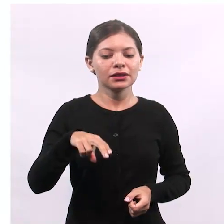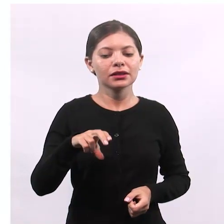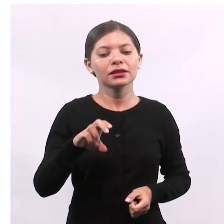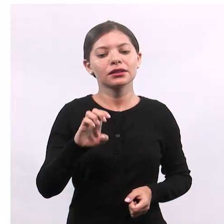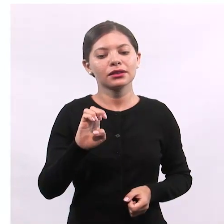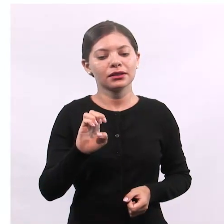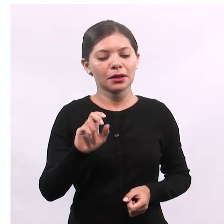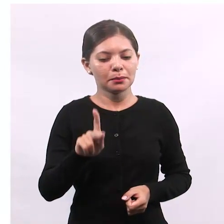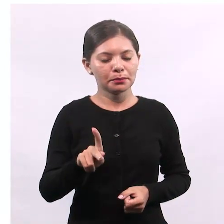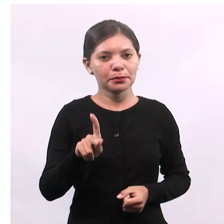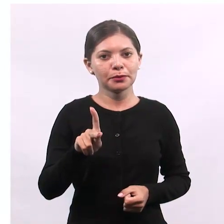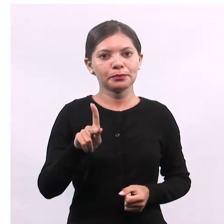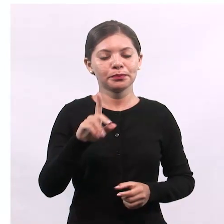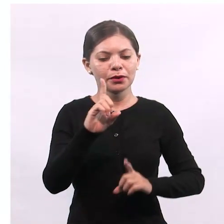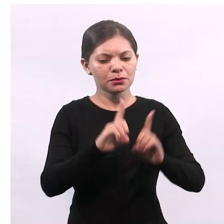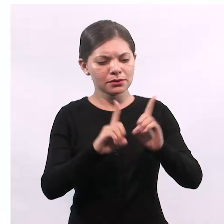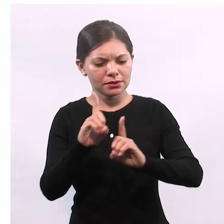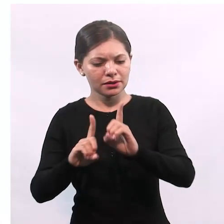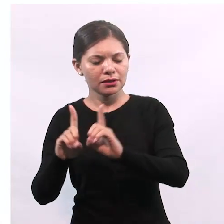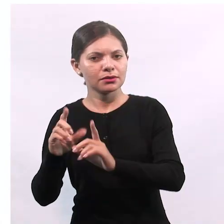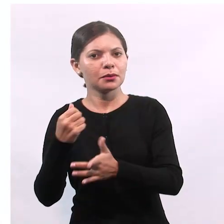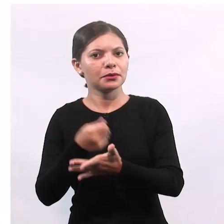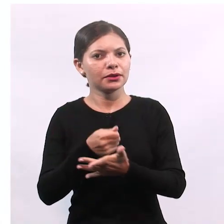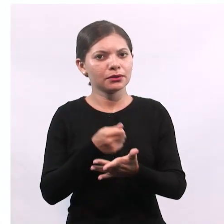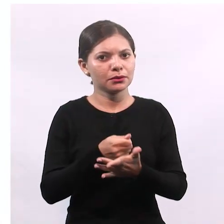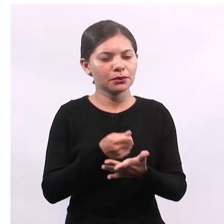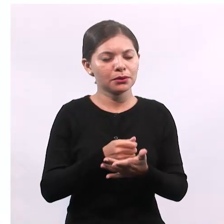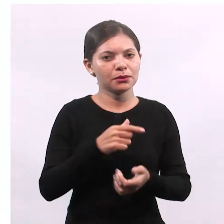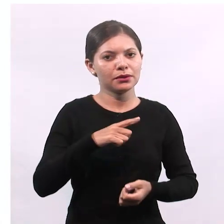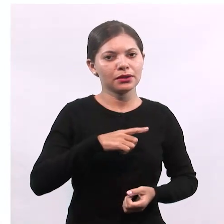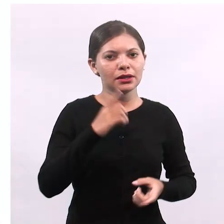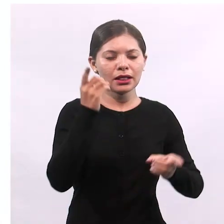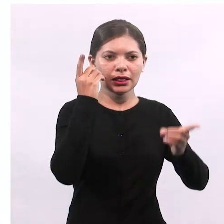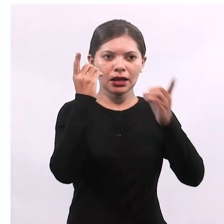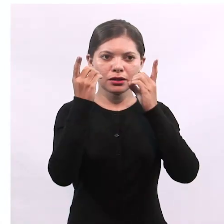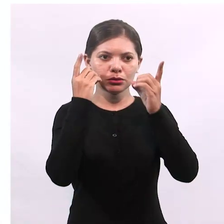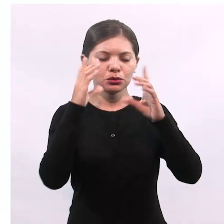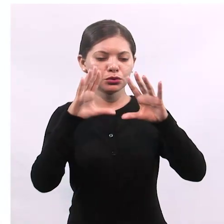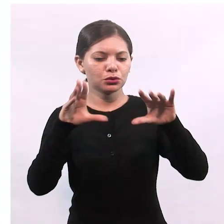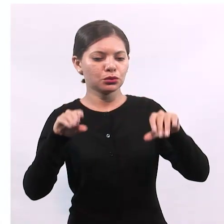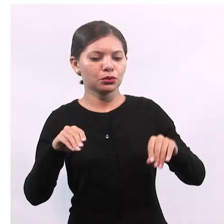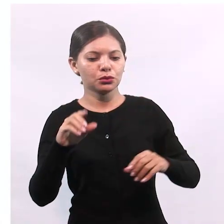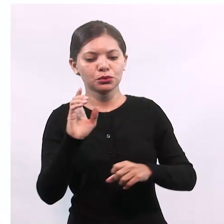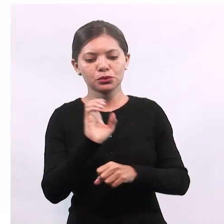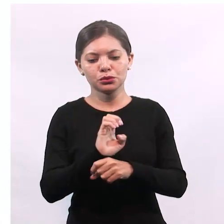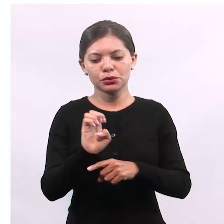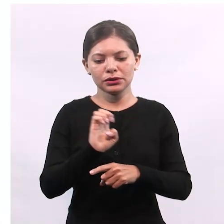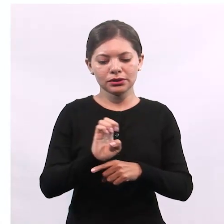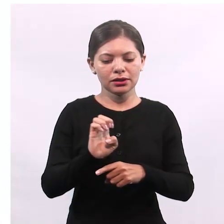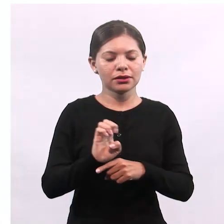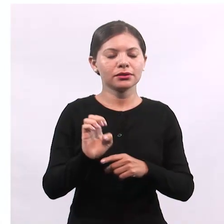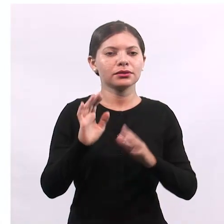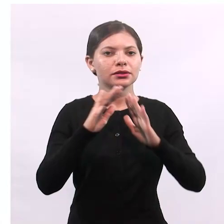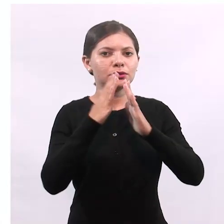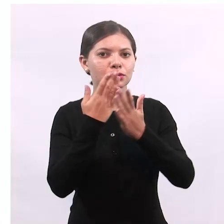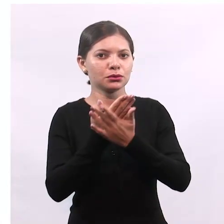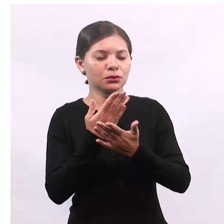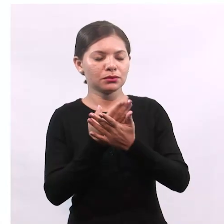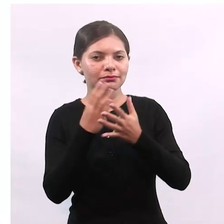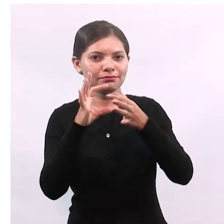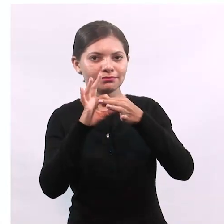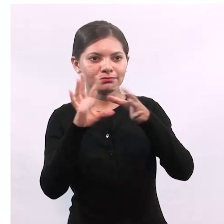senso ele é obrigatório Então vai ter dados de todos os estados de todas as cidades de todas as escolas e está disponível